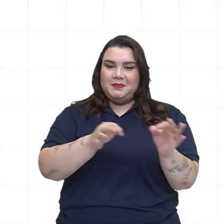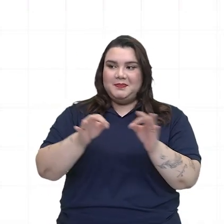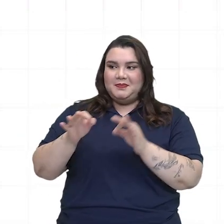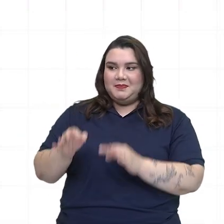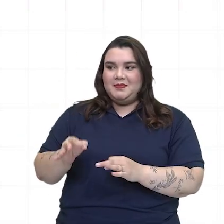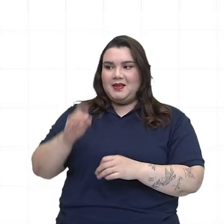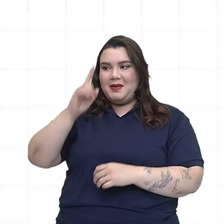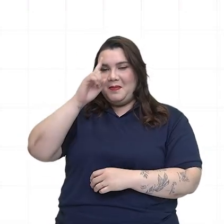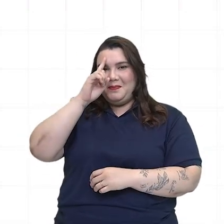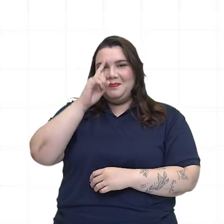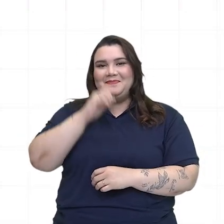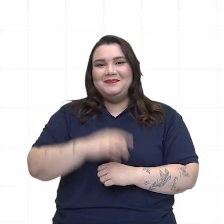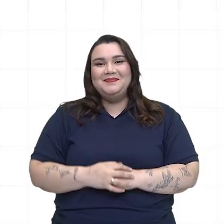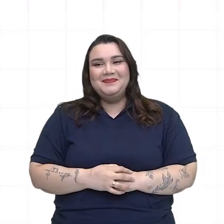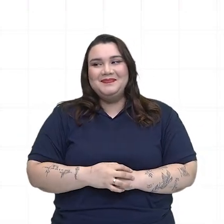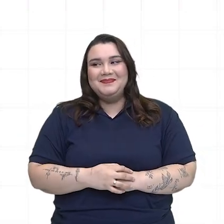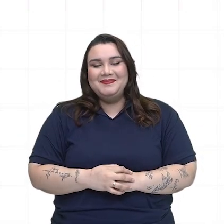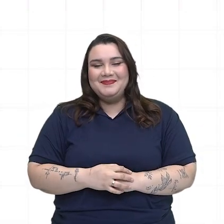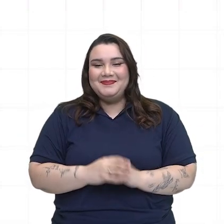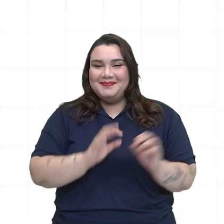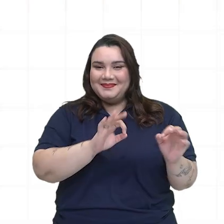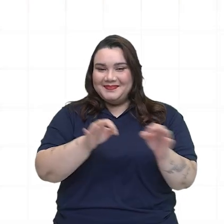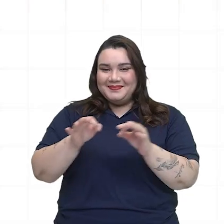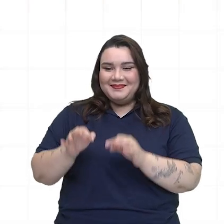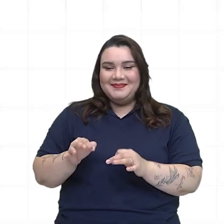história todinha. Então, lá vem, ó. Tá aqui, ó.